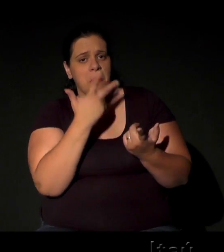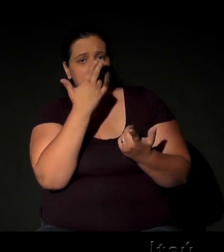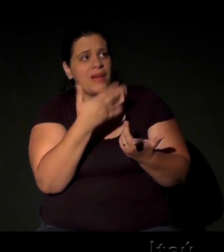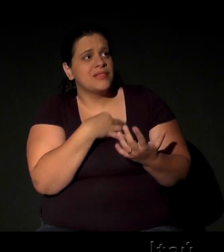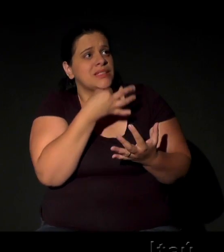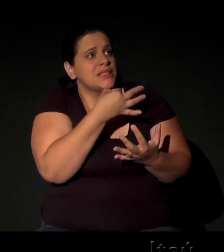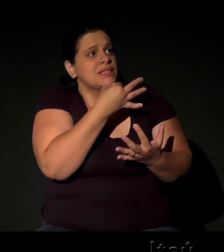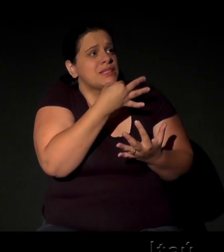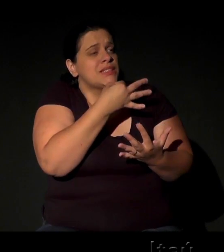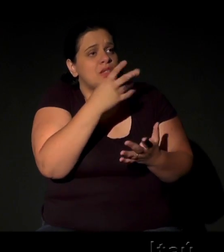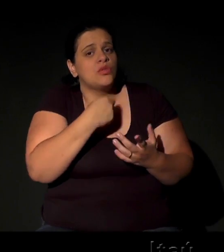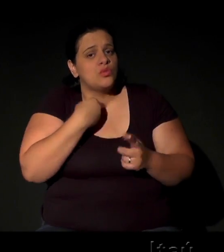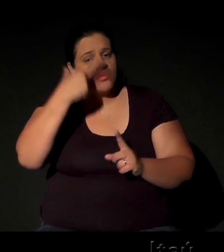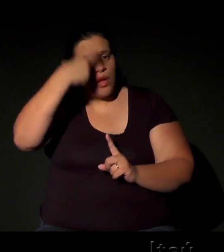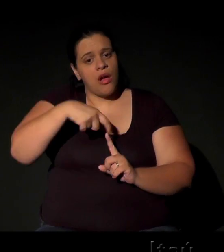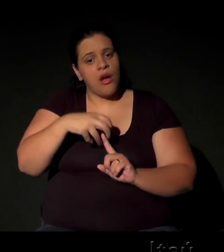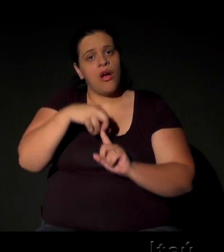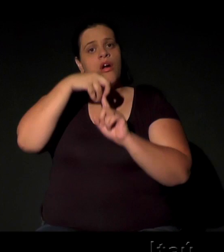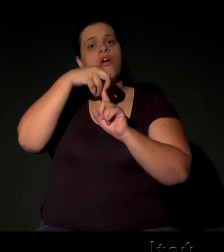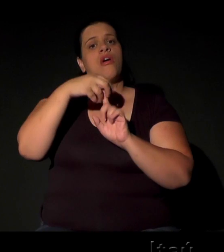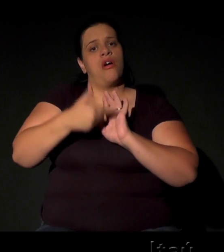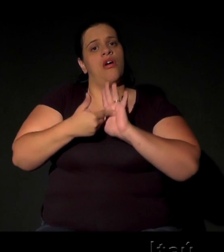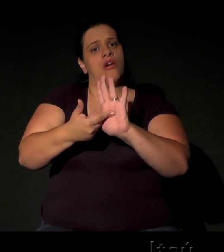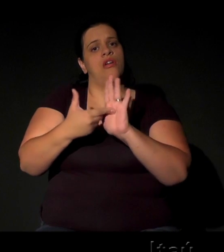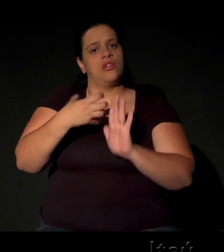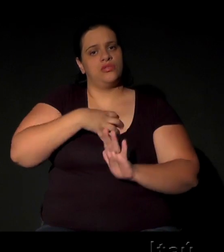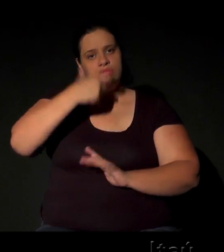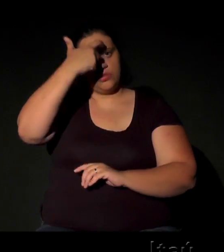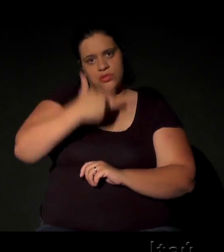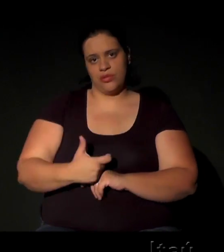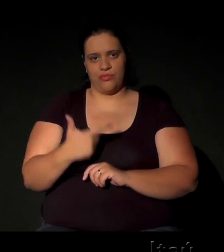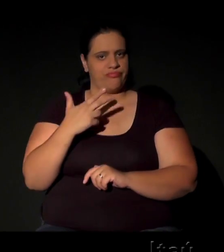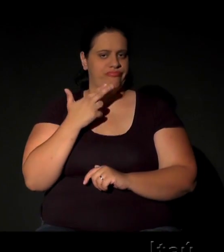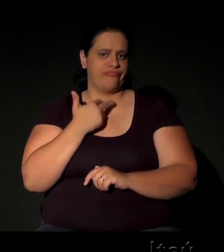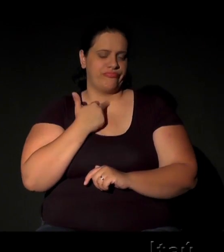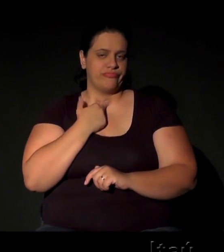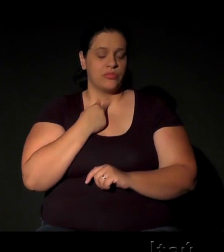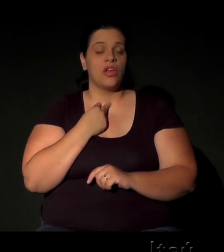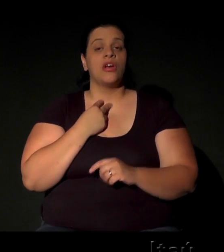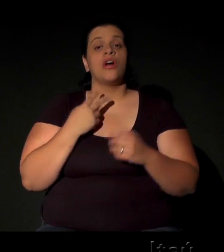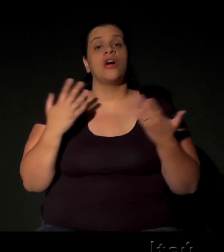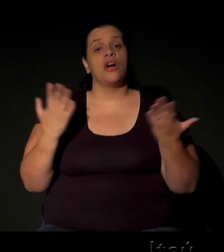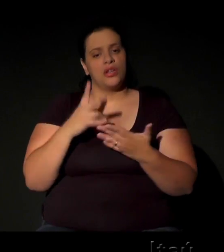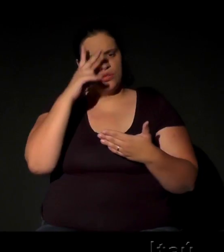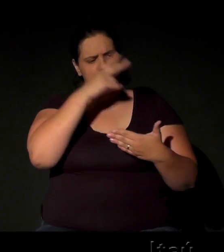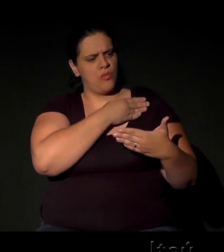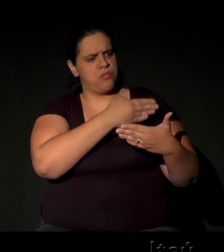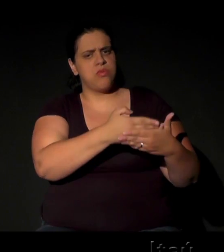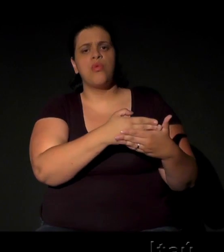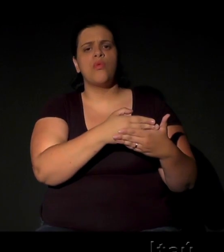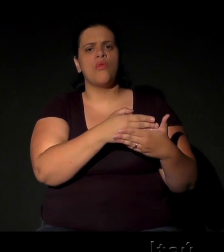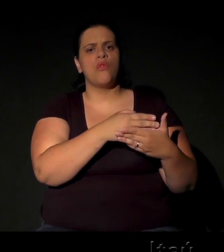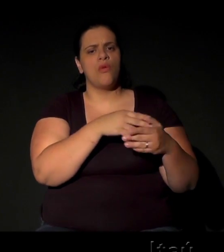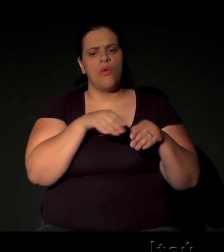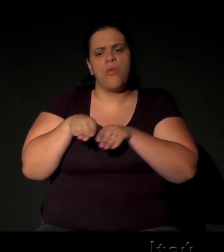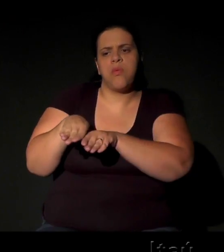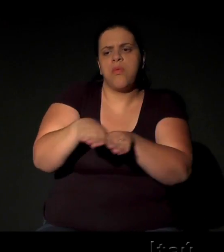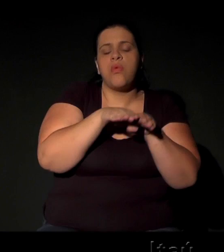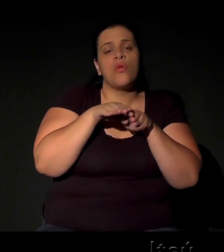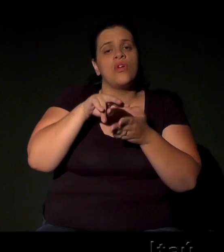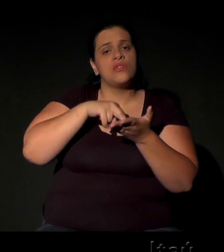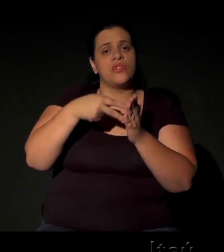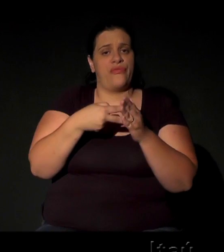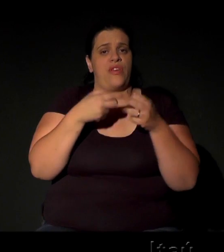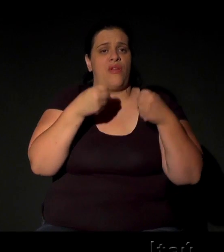não pudesse ser sujeito não nos dando condições de ser sujeitos né E essa história única é um poder né então a gente quando